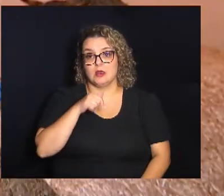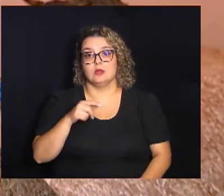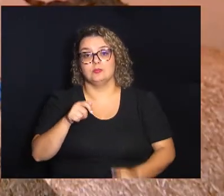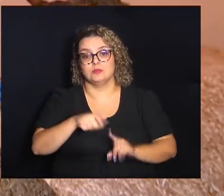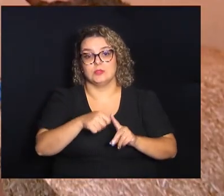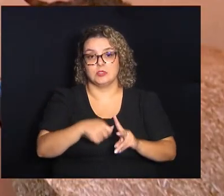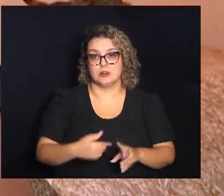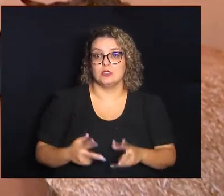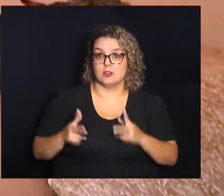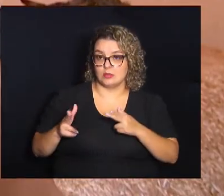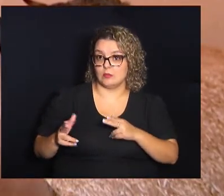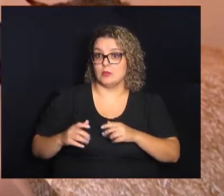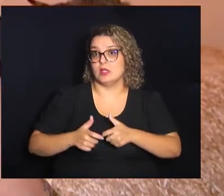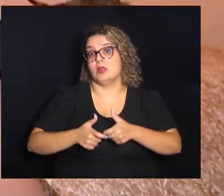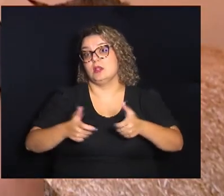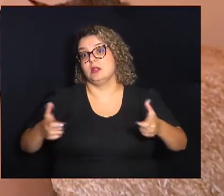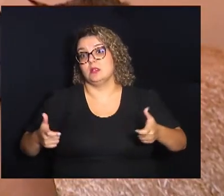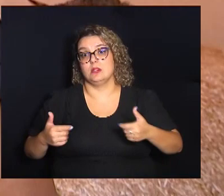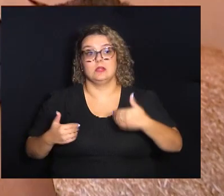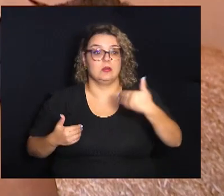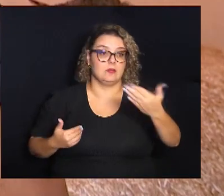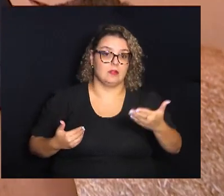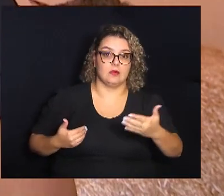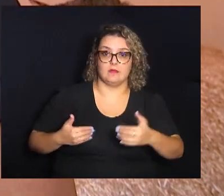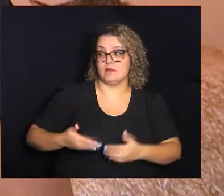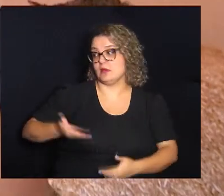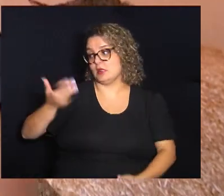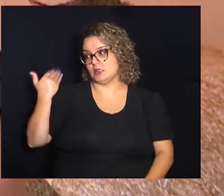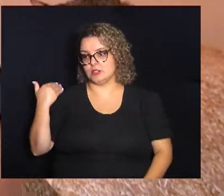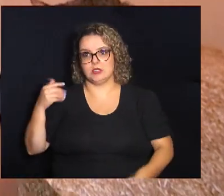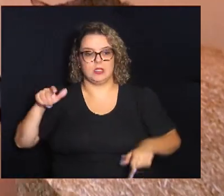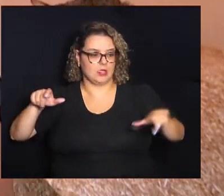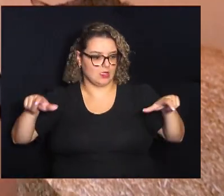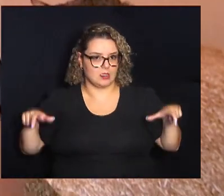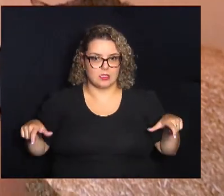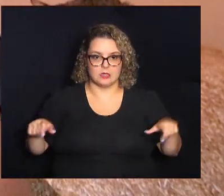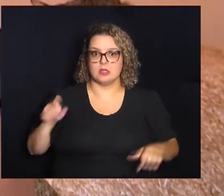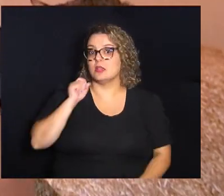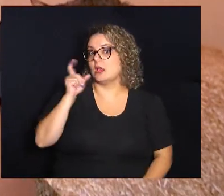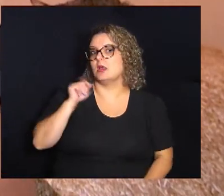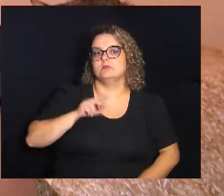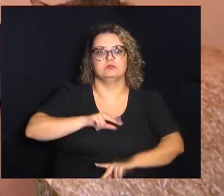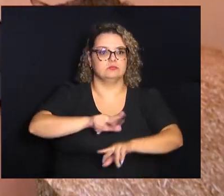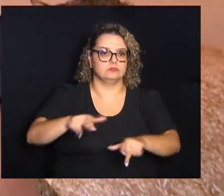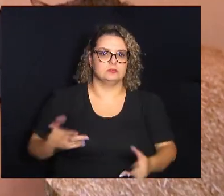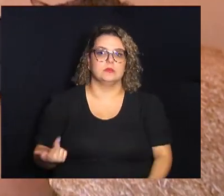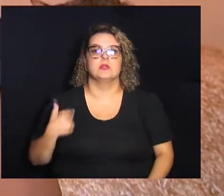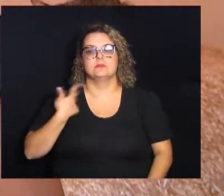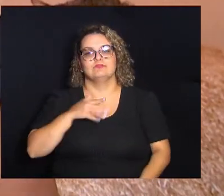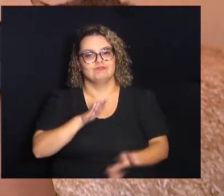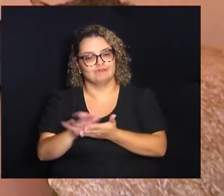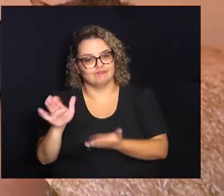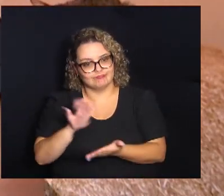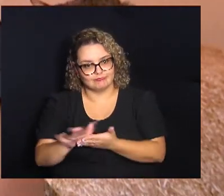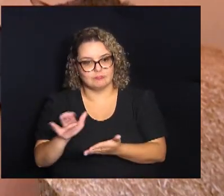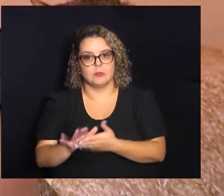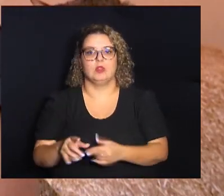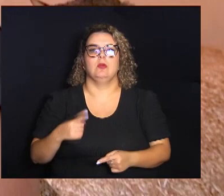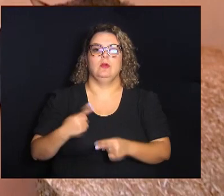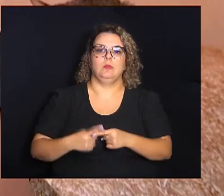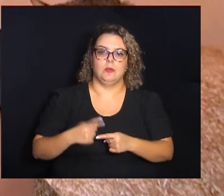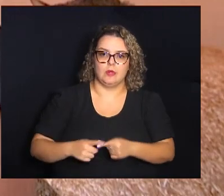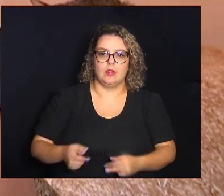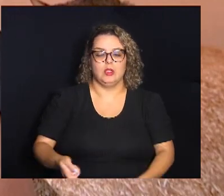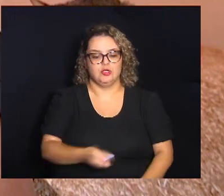como aqui é grande, tem a frente, tem lateral, tem quintal e é muito gato. Então a gente gasta água porque a gente tem que